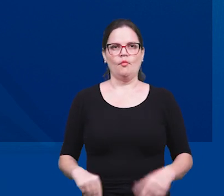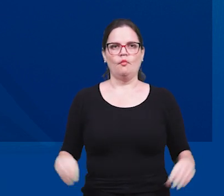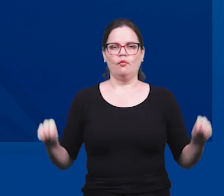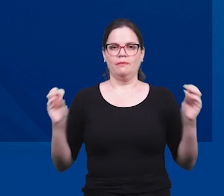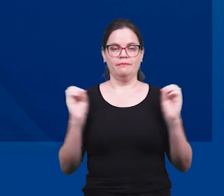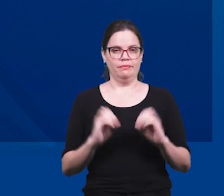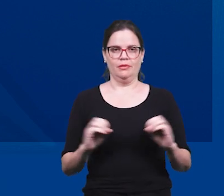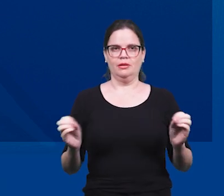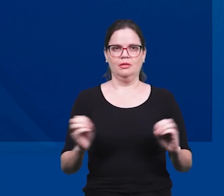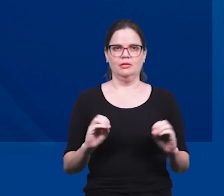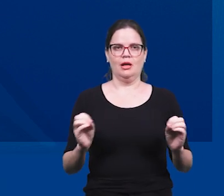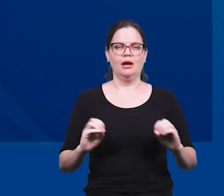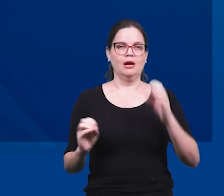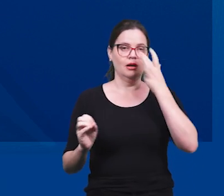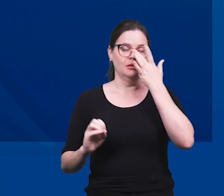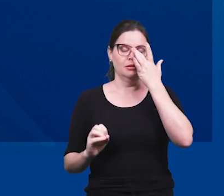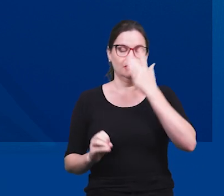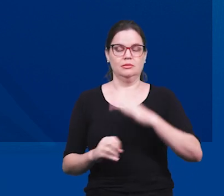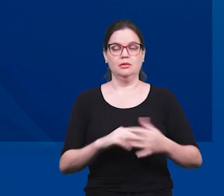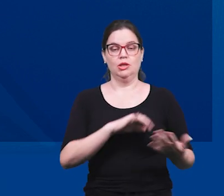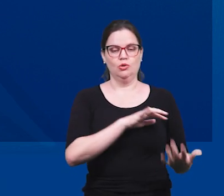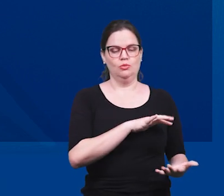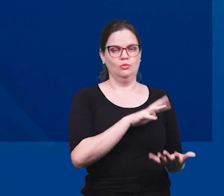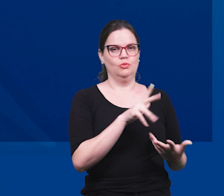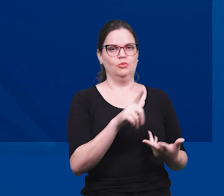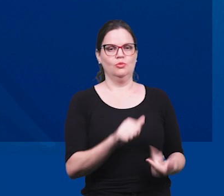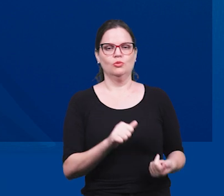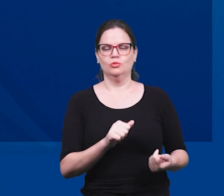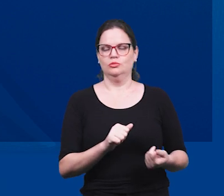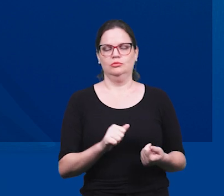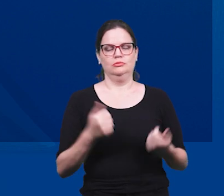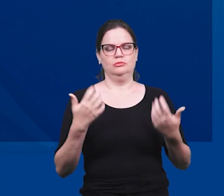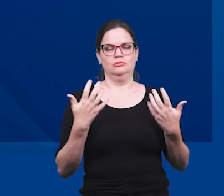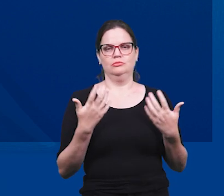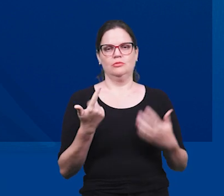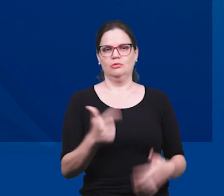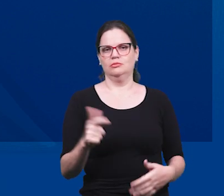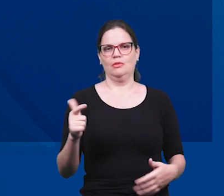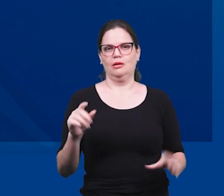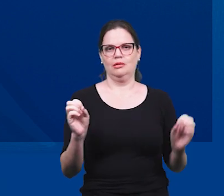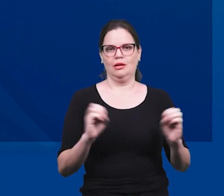misturam com coisas